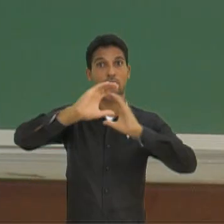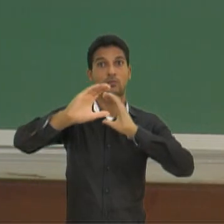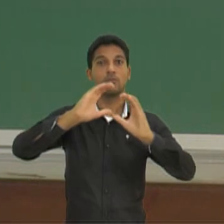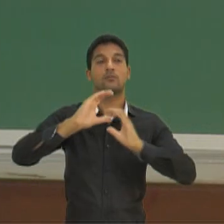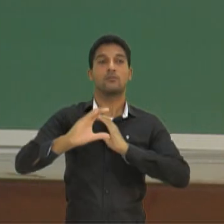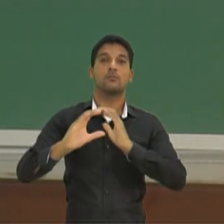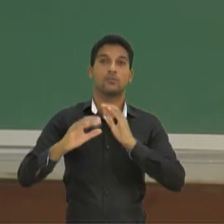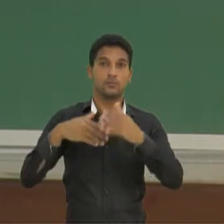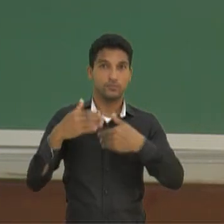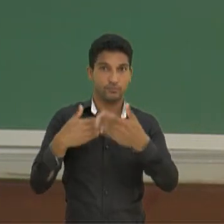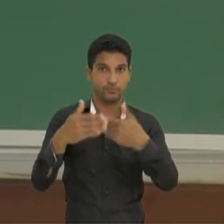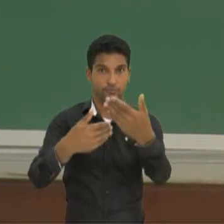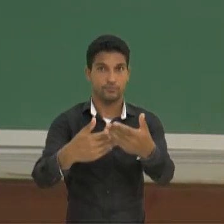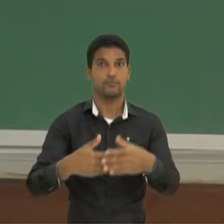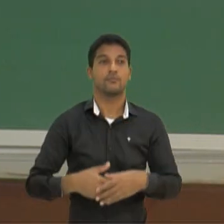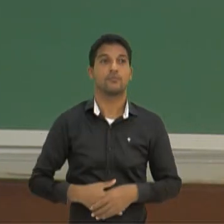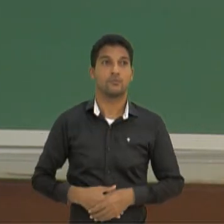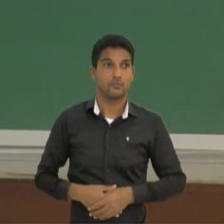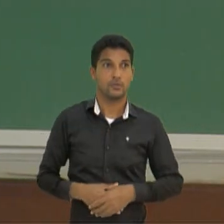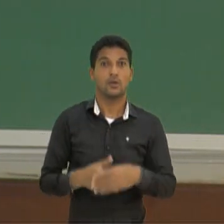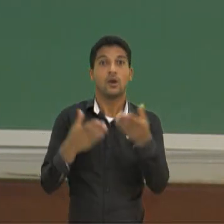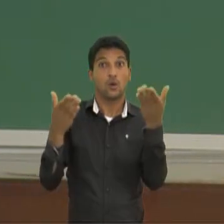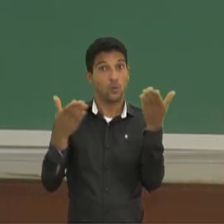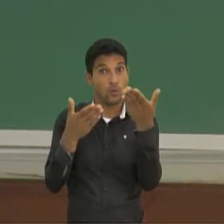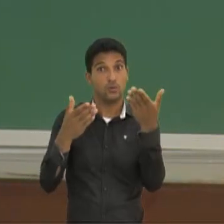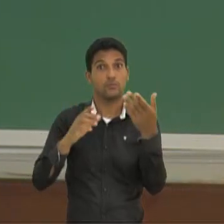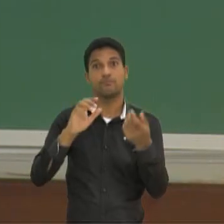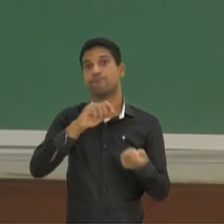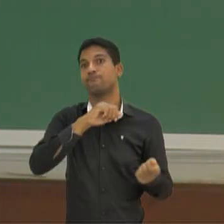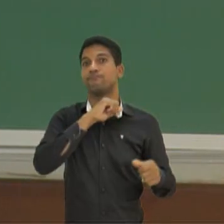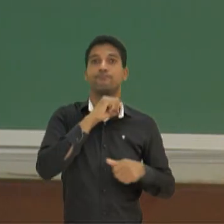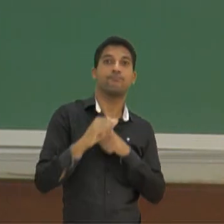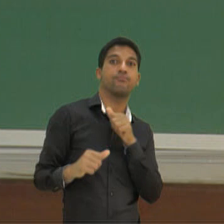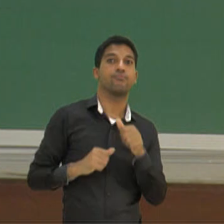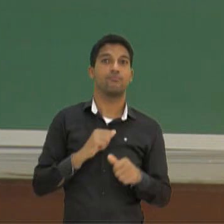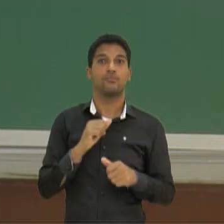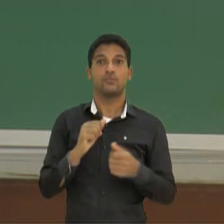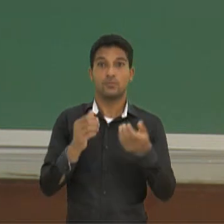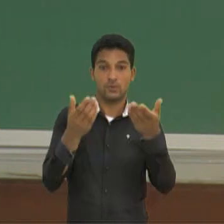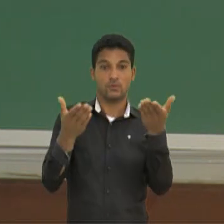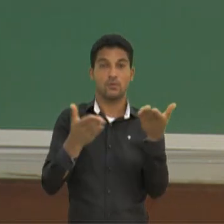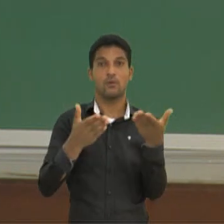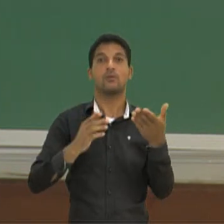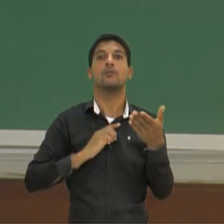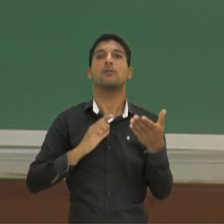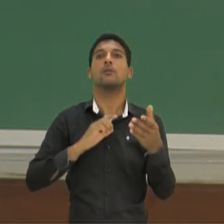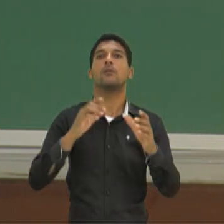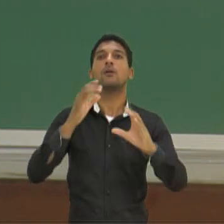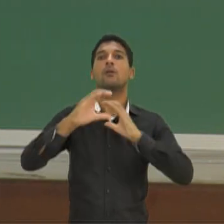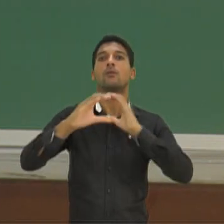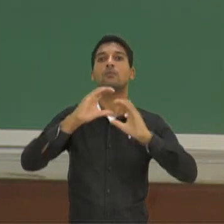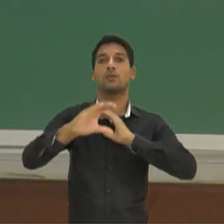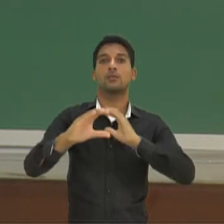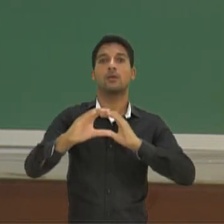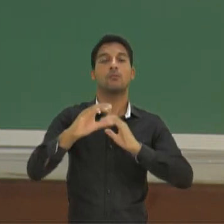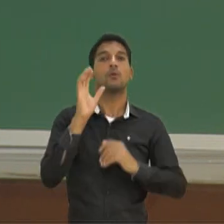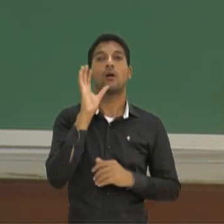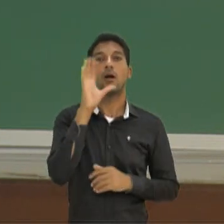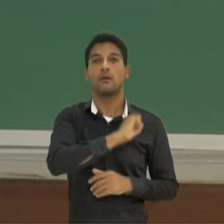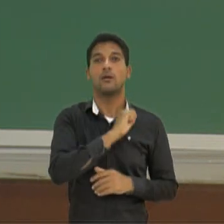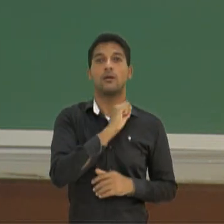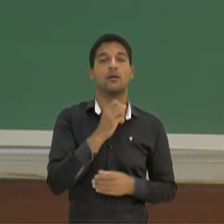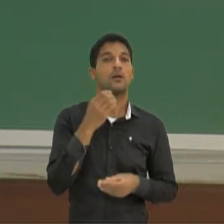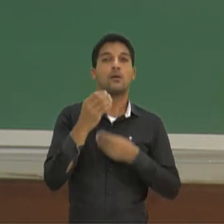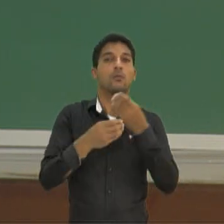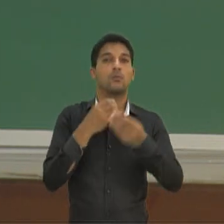longo do tempo, né? E hoje a gente tem o que, pessoal? Qual que é a forma que a gente tem de se comunicar com mais velocidade com